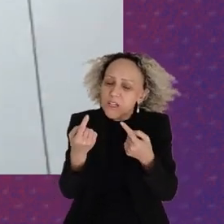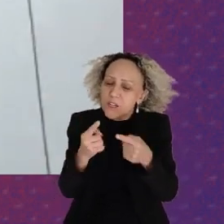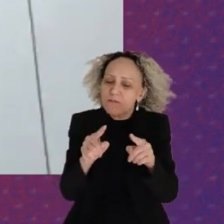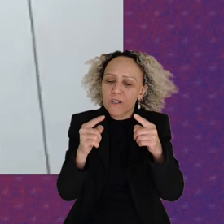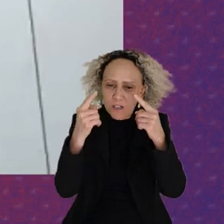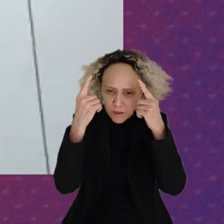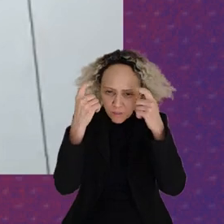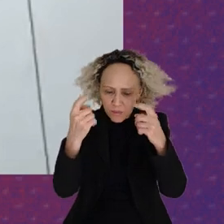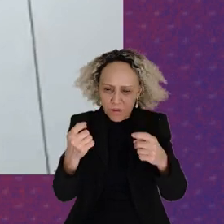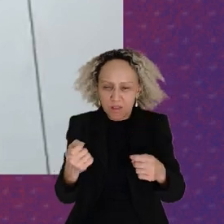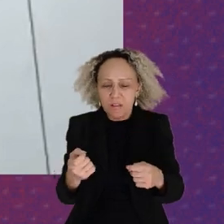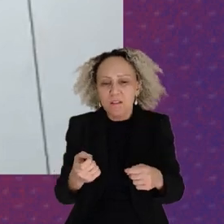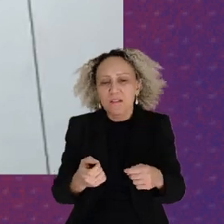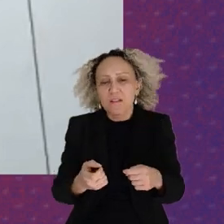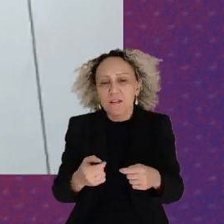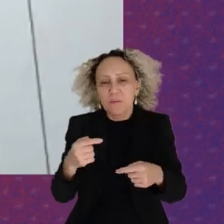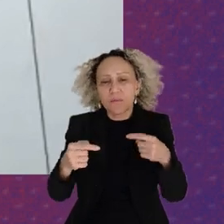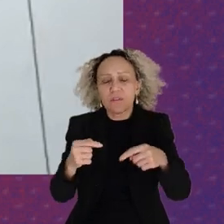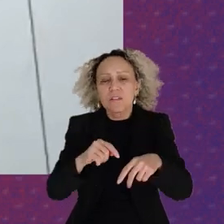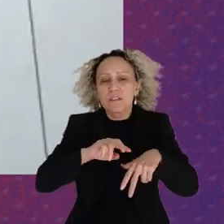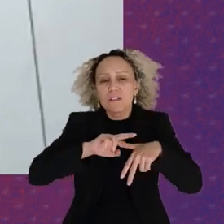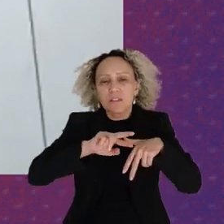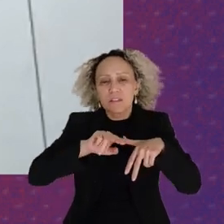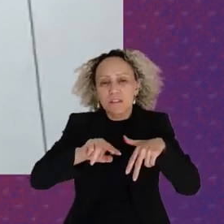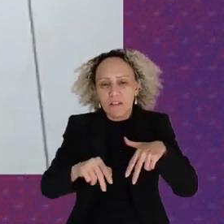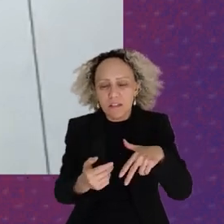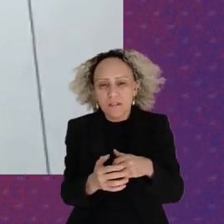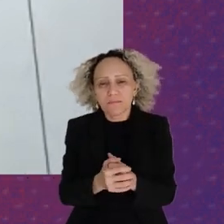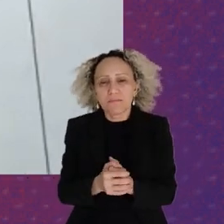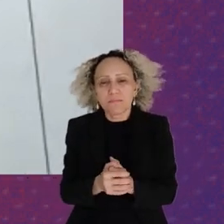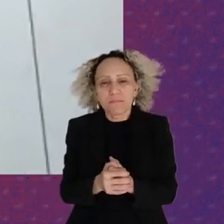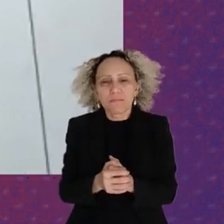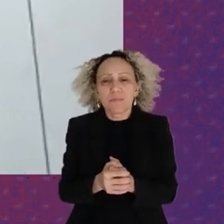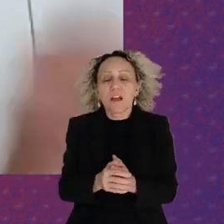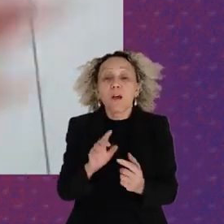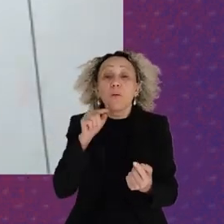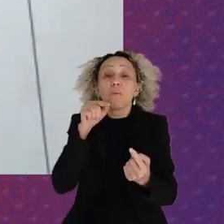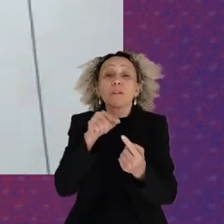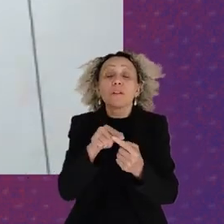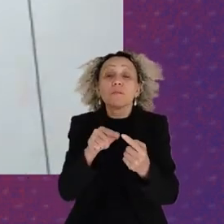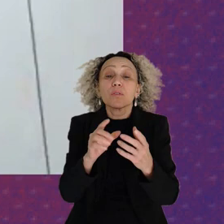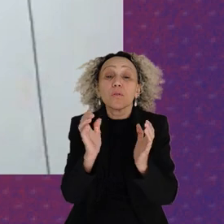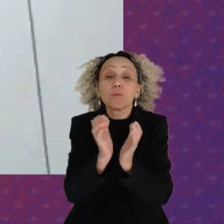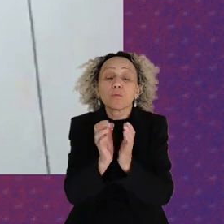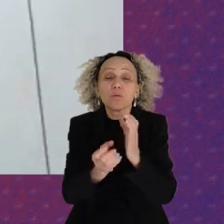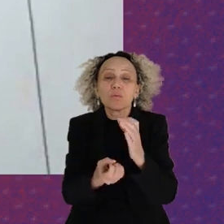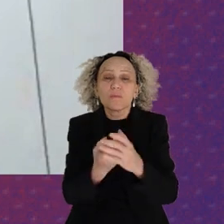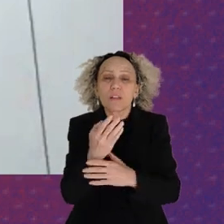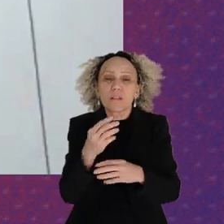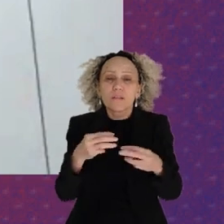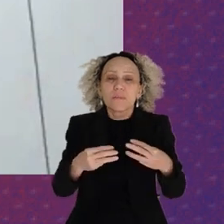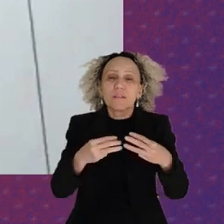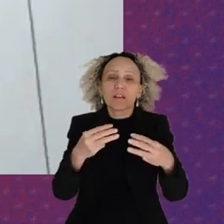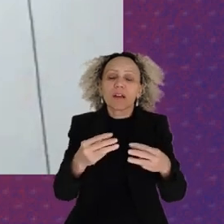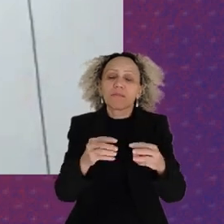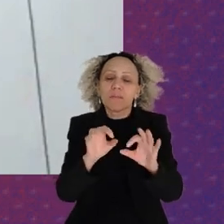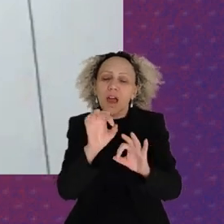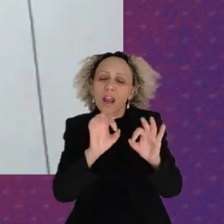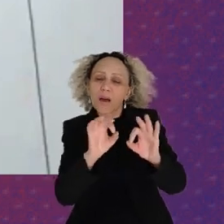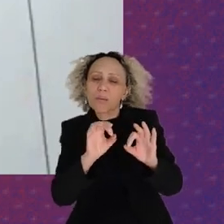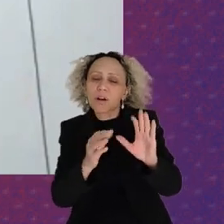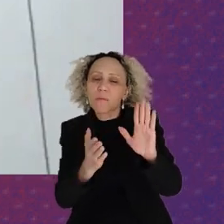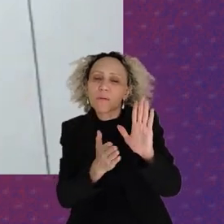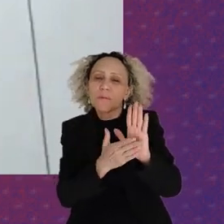contribuir nesse grupo de trabalho. O objetivo do grupo de trabalho interministerial é elaborar uma proposta de